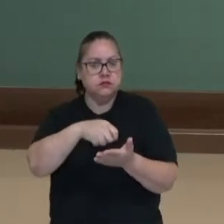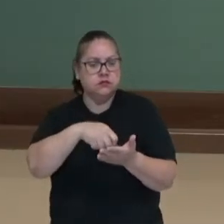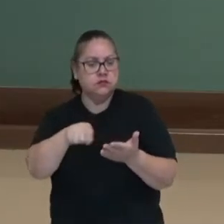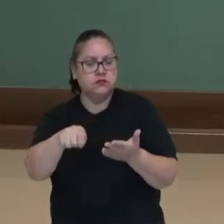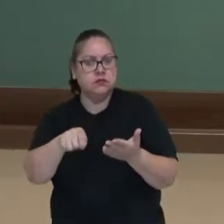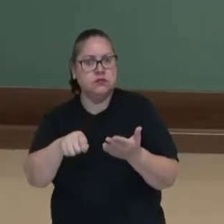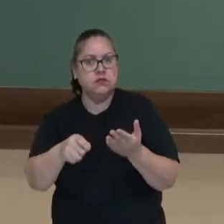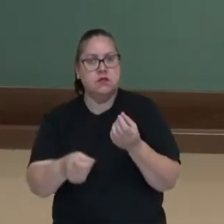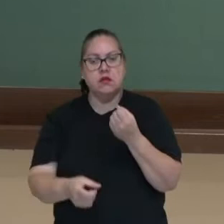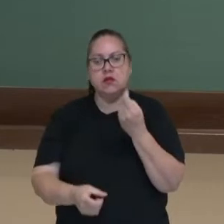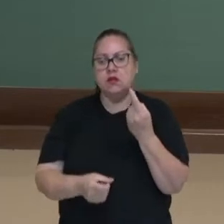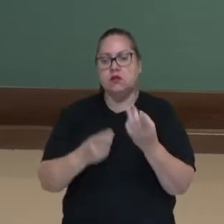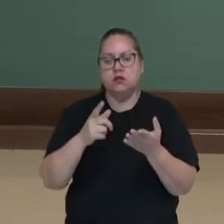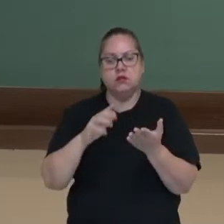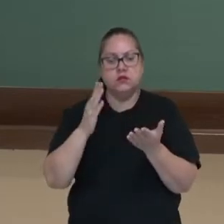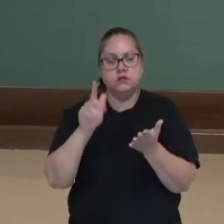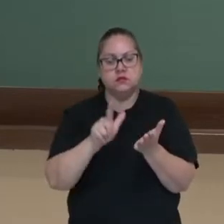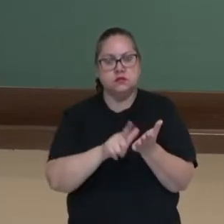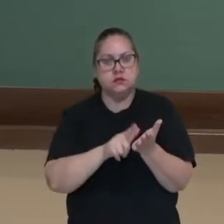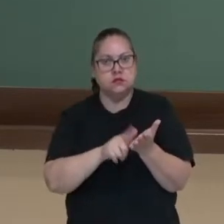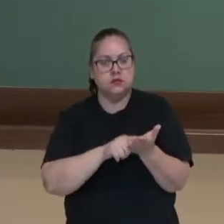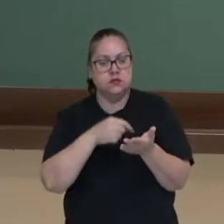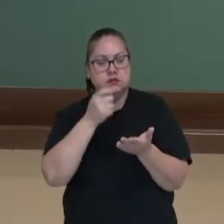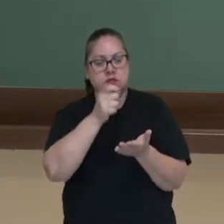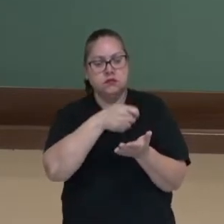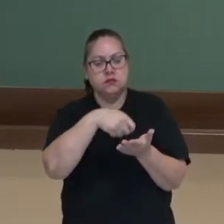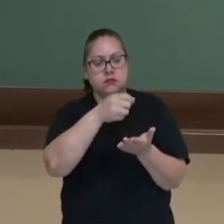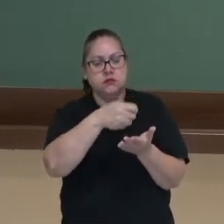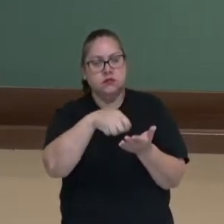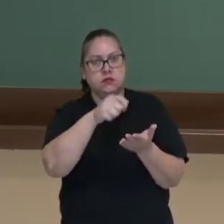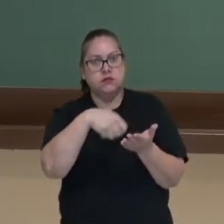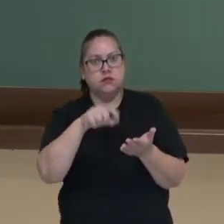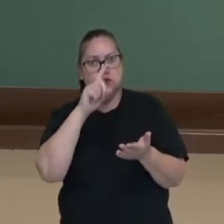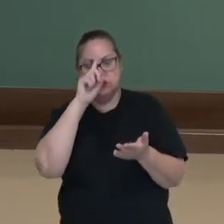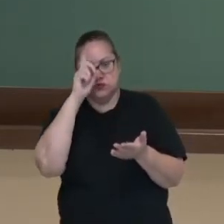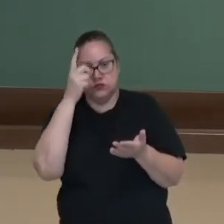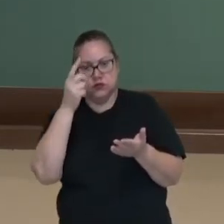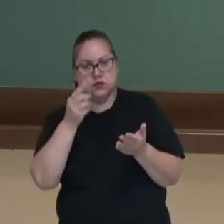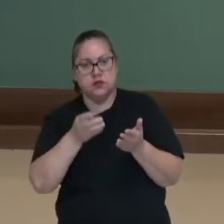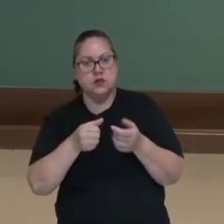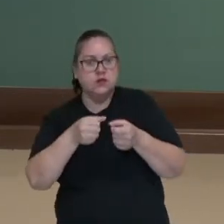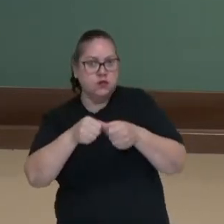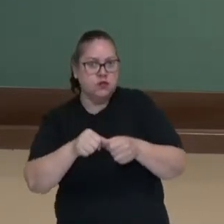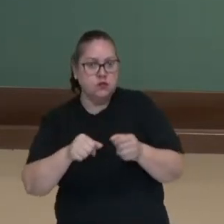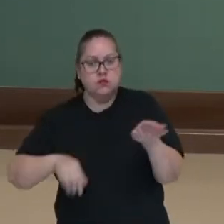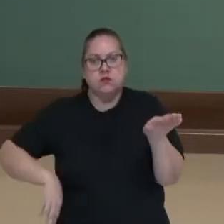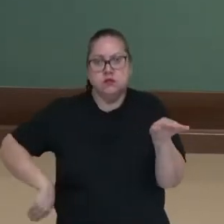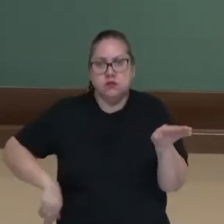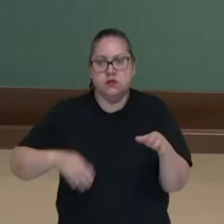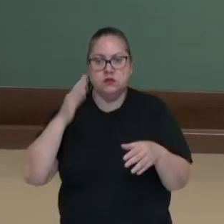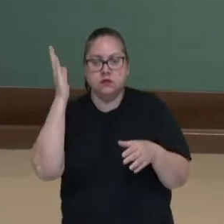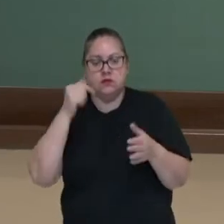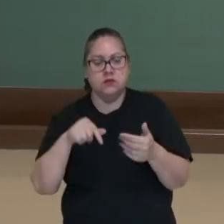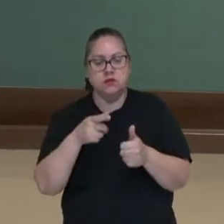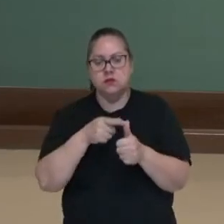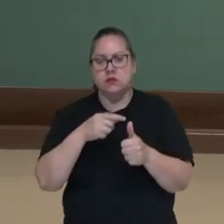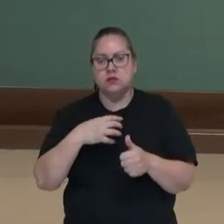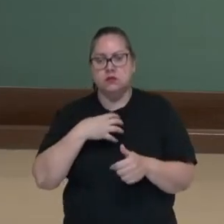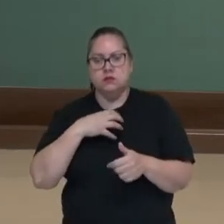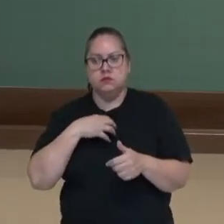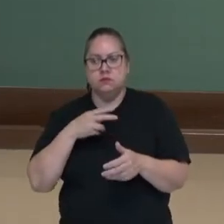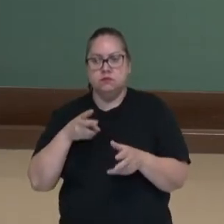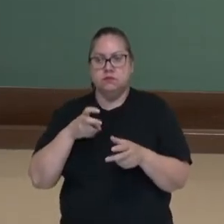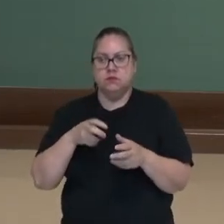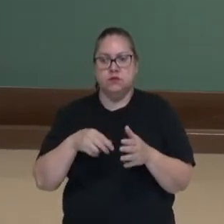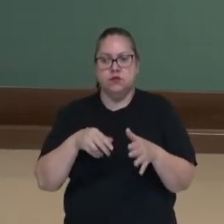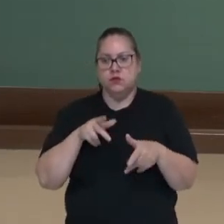Algumas laudas, algumas folhas, onde ele descreve, nos dias que ficou no litoral brasileiro, as primeiras impressões dele, tanto